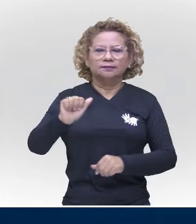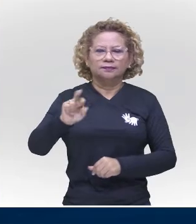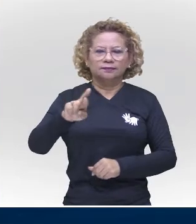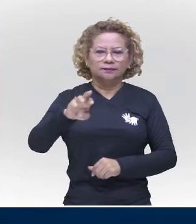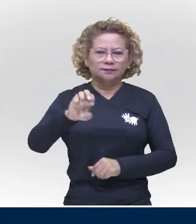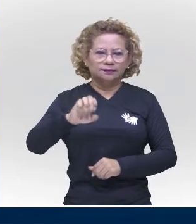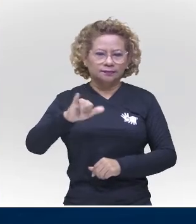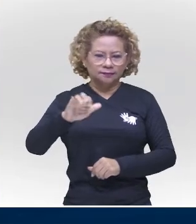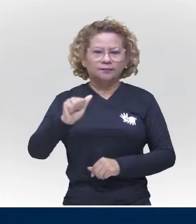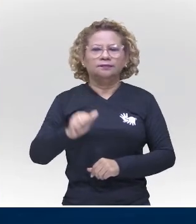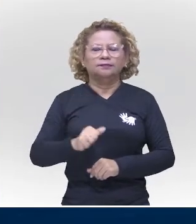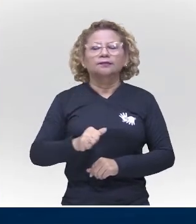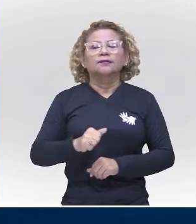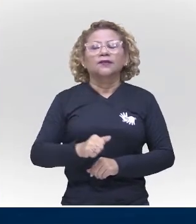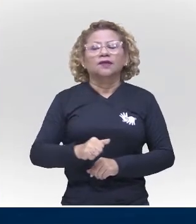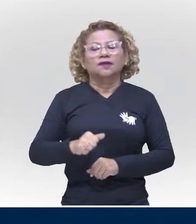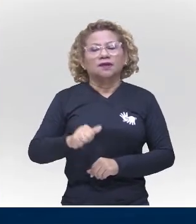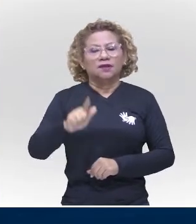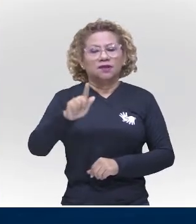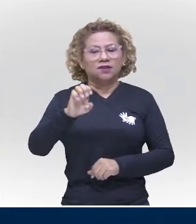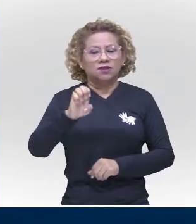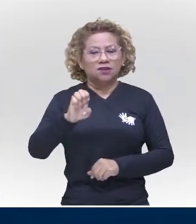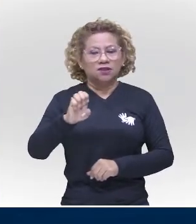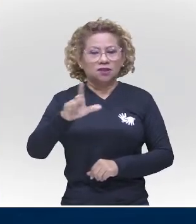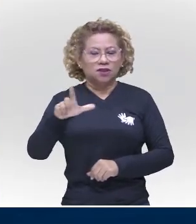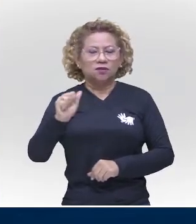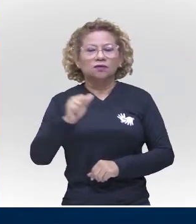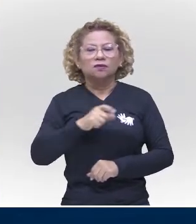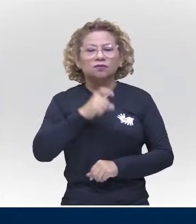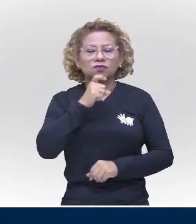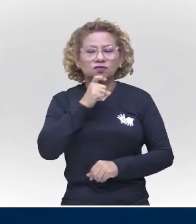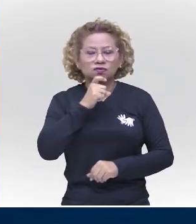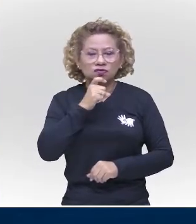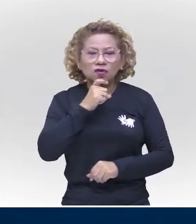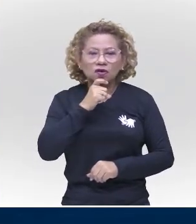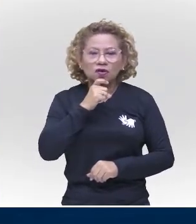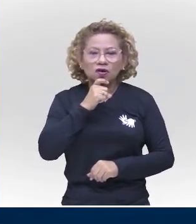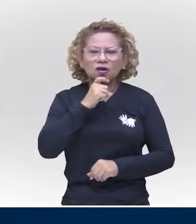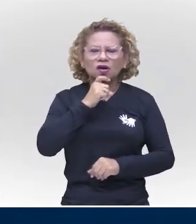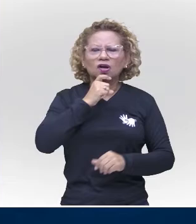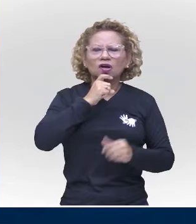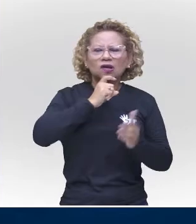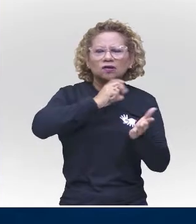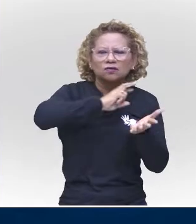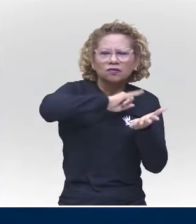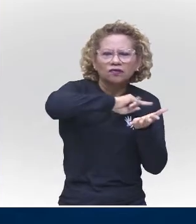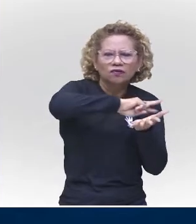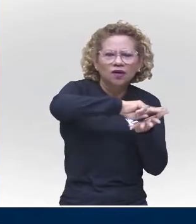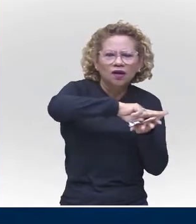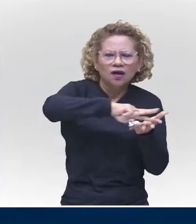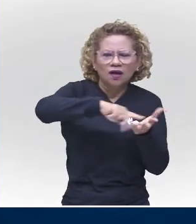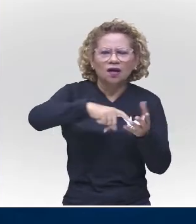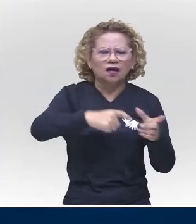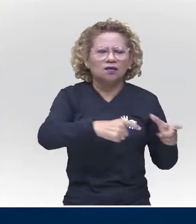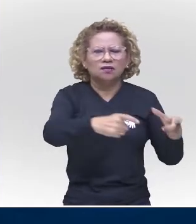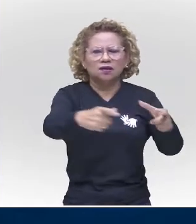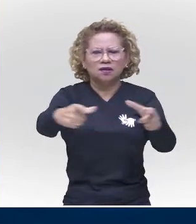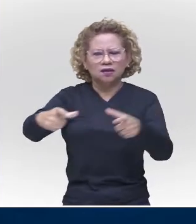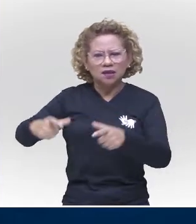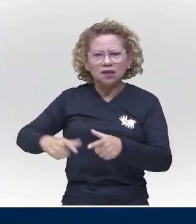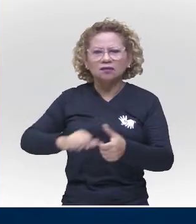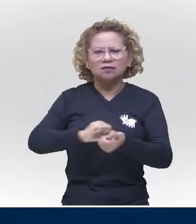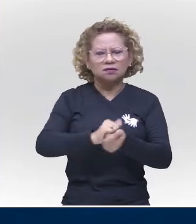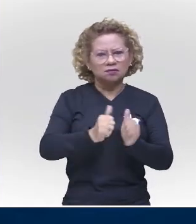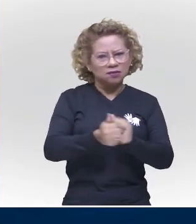gelo, água, natureza e o meio urbano. Então, vamos iniciar aqui. A quadra a gente já iniciou